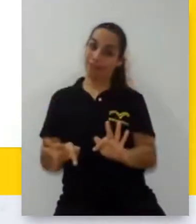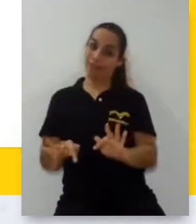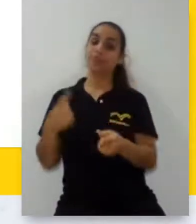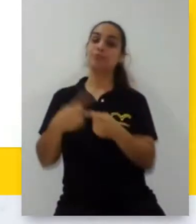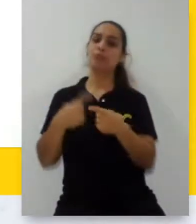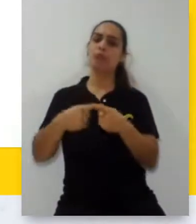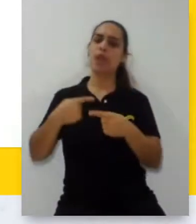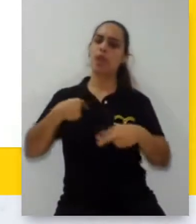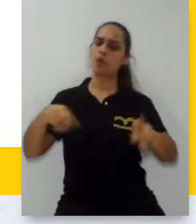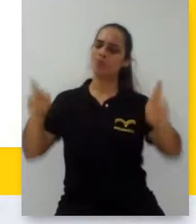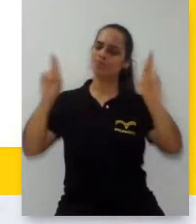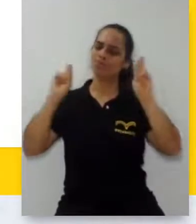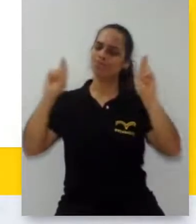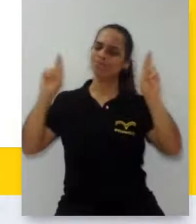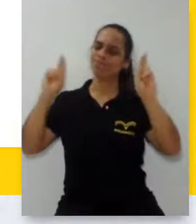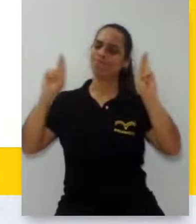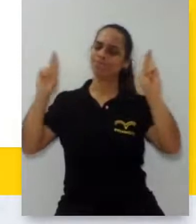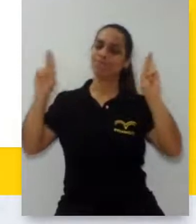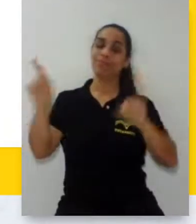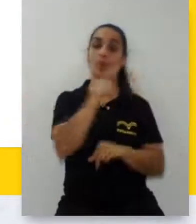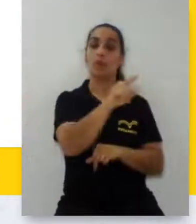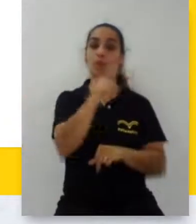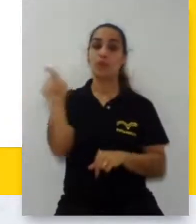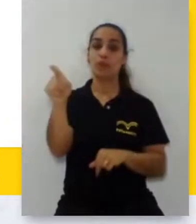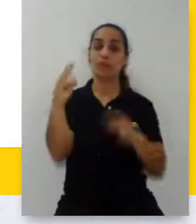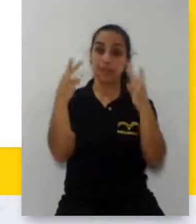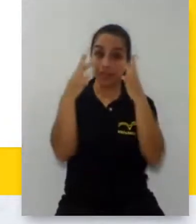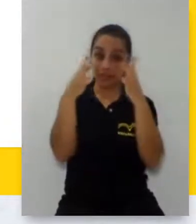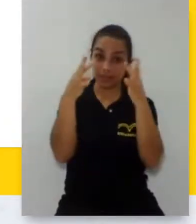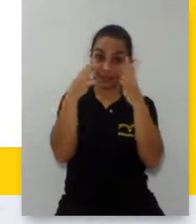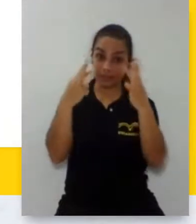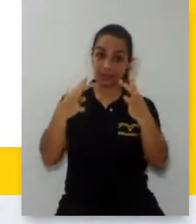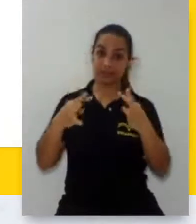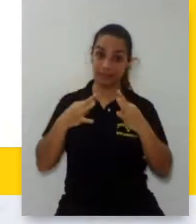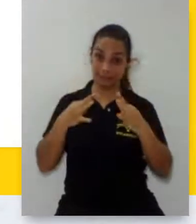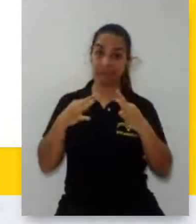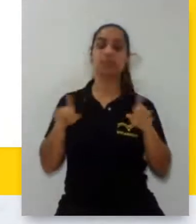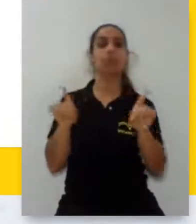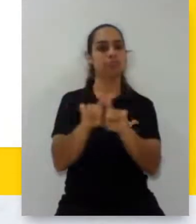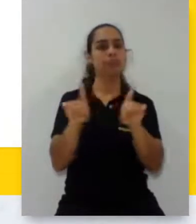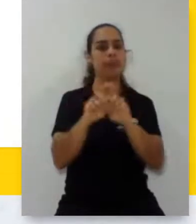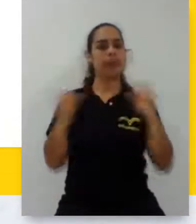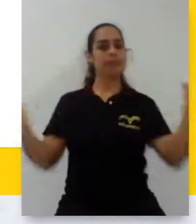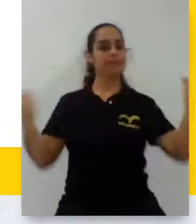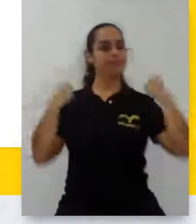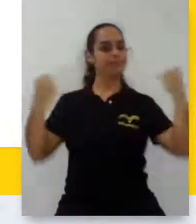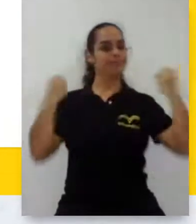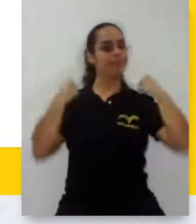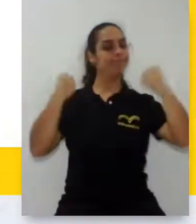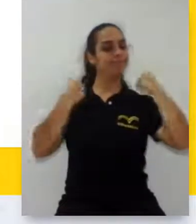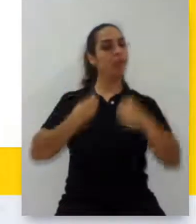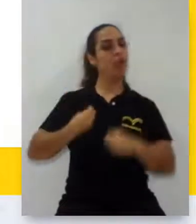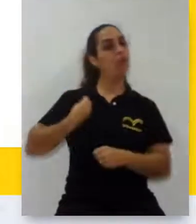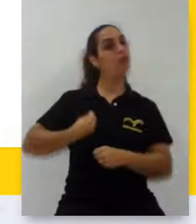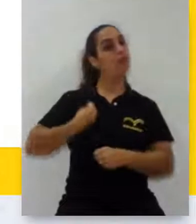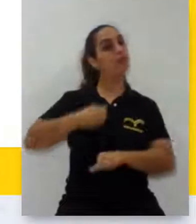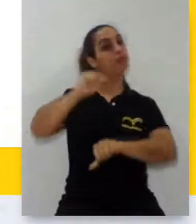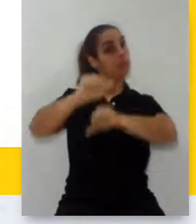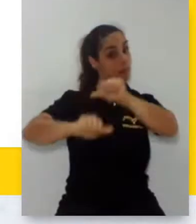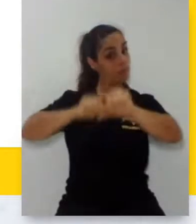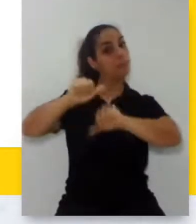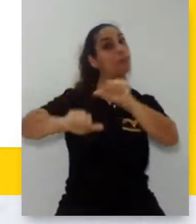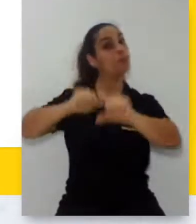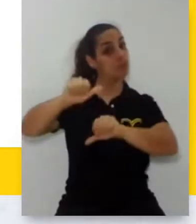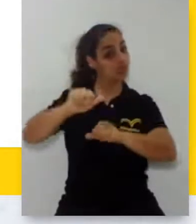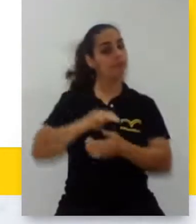vocês, principalmente na questão de exercício físico. Mas o que eu quero falar para vocês, se você ainda não faz, comece a fazer algo